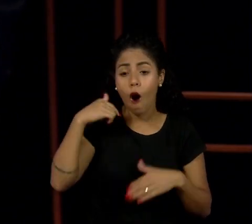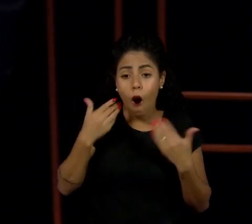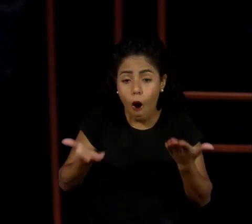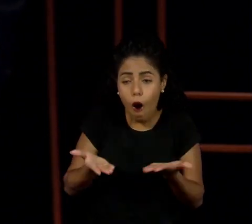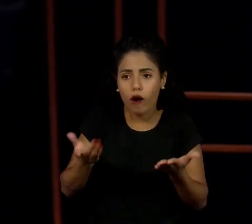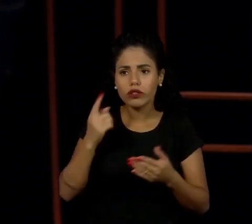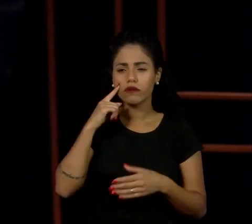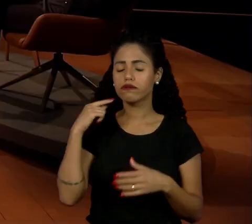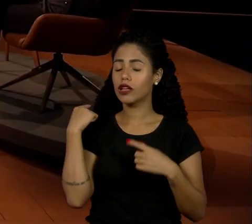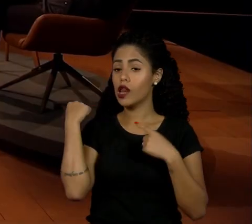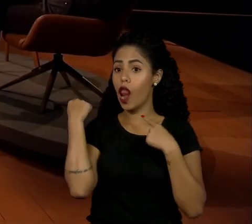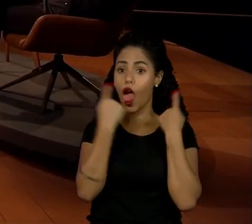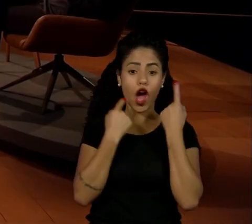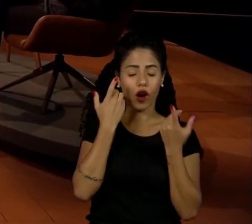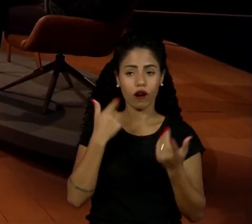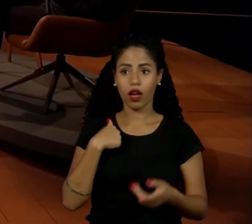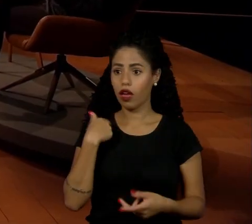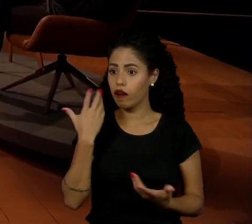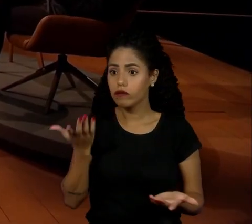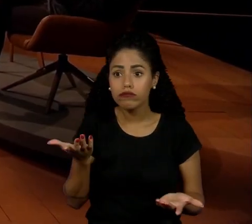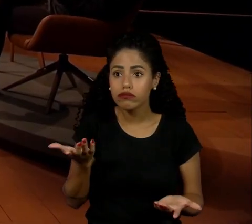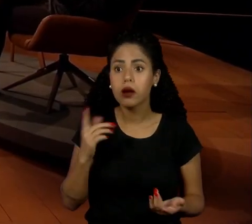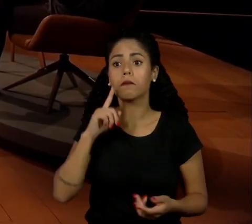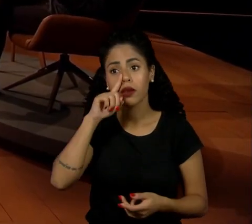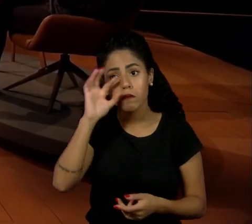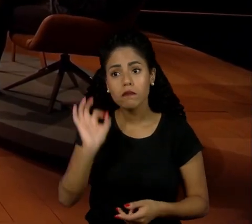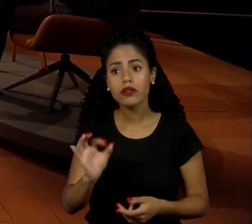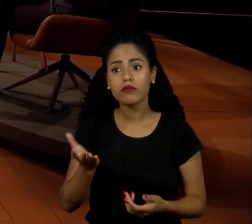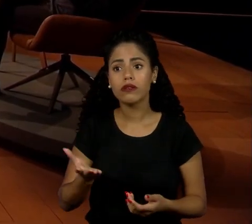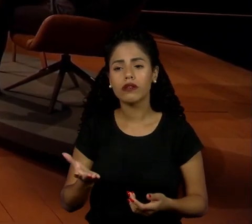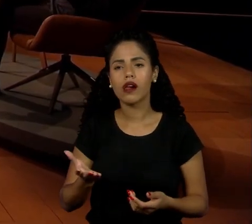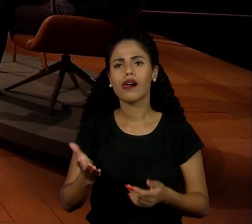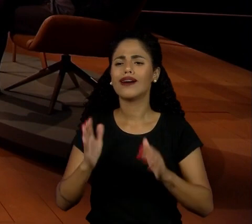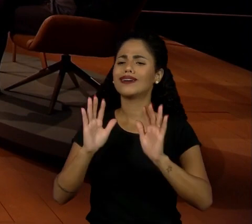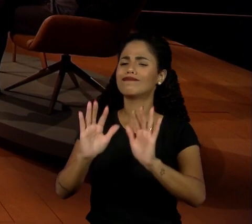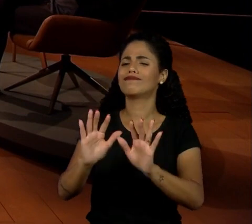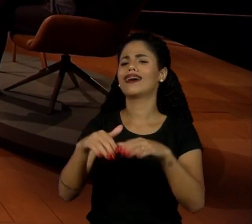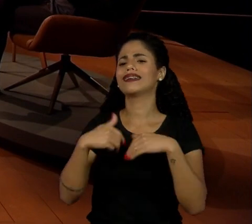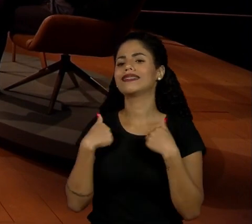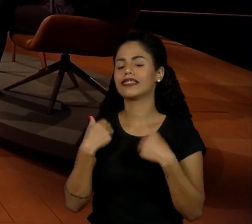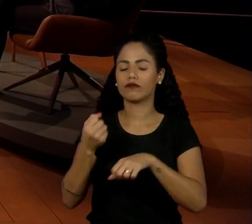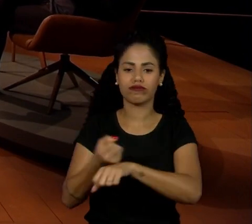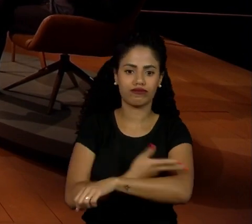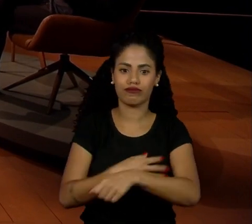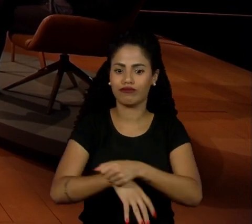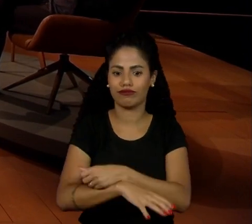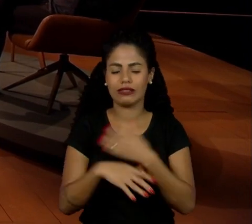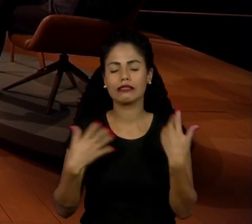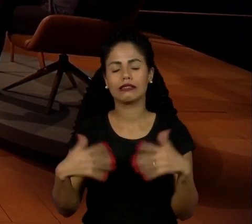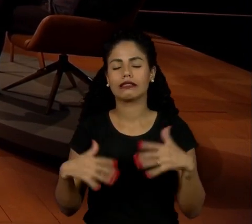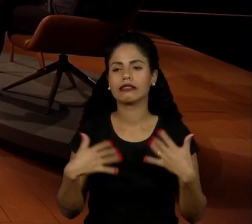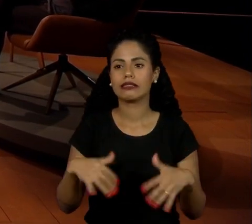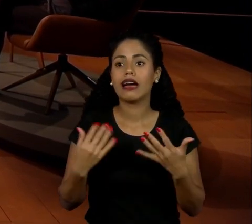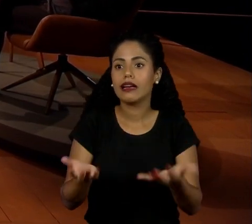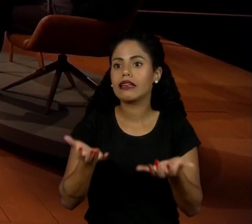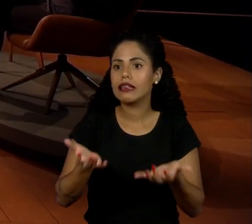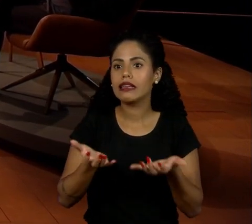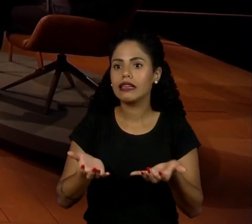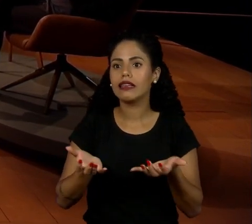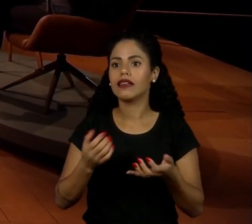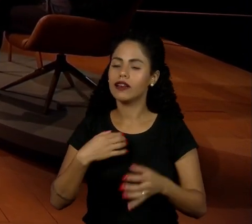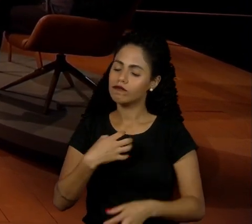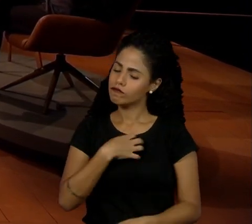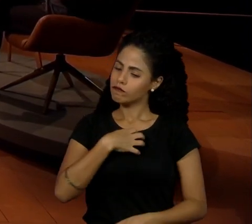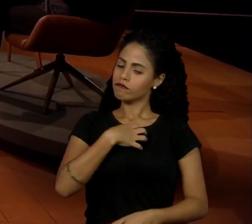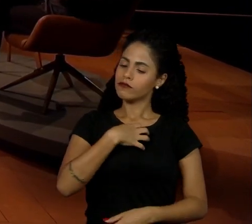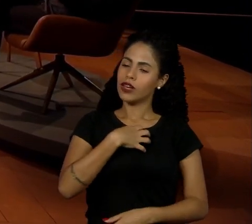falo, que loucura, que perigo, de fato. Sim. Mas na época você estava tão imbuído do sentimento